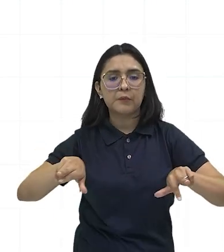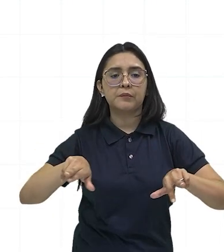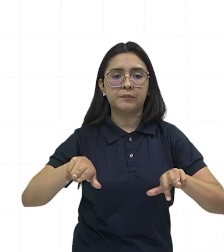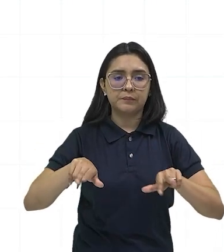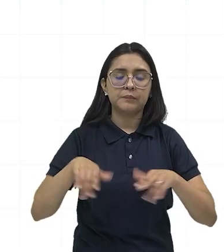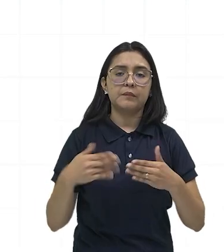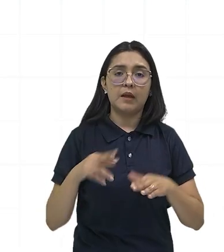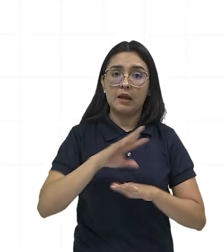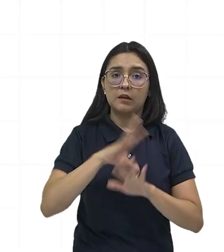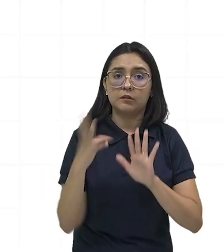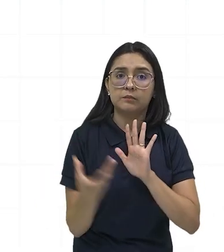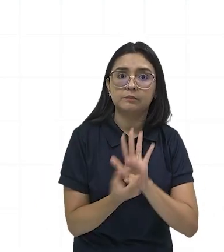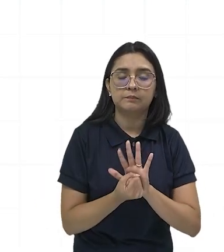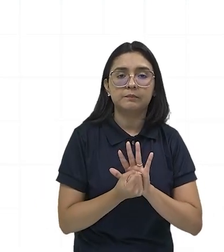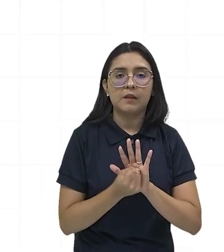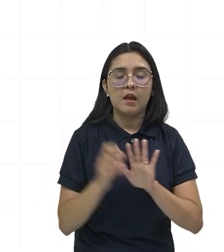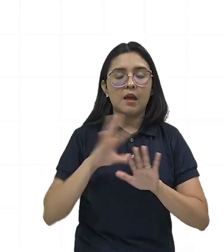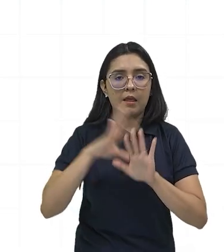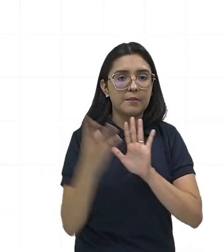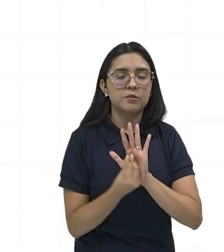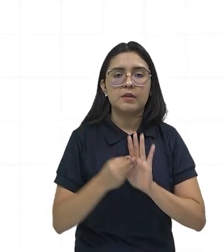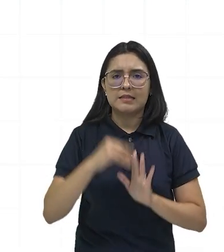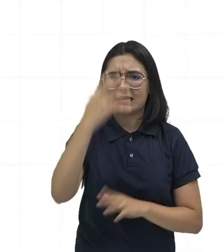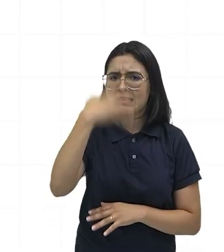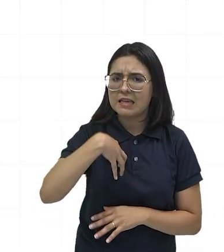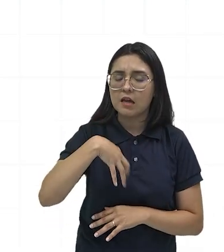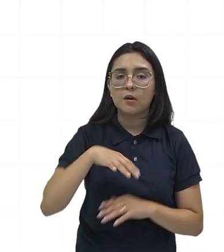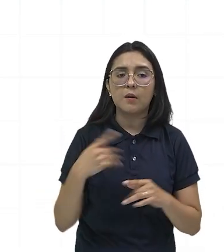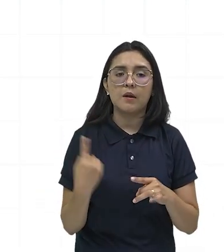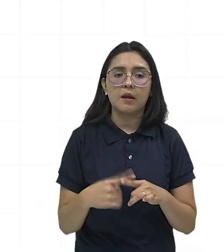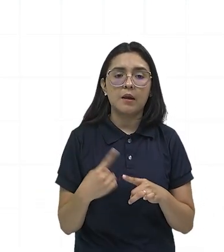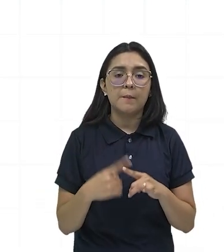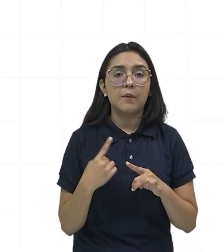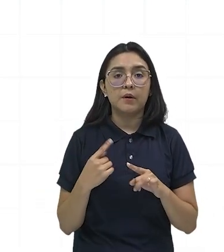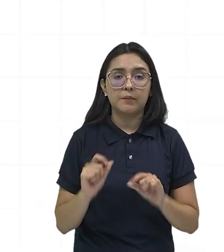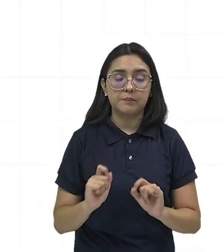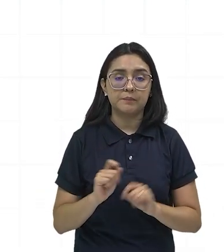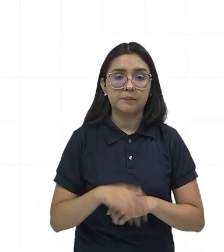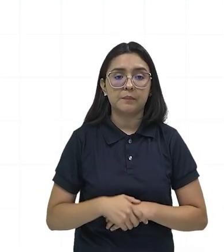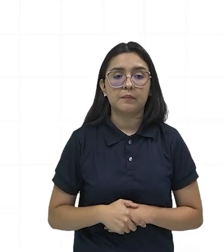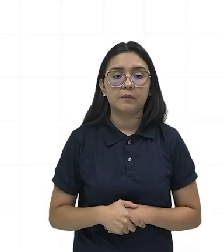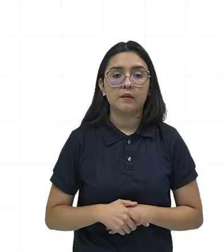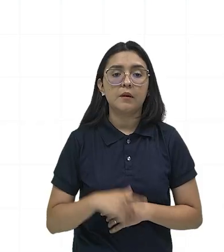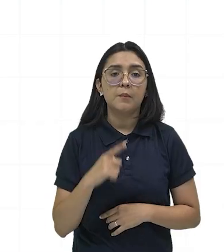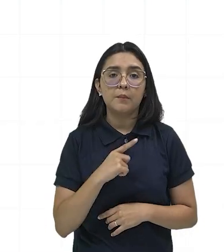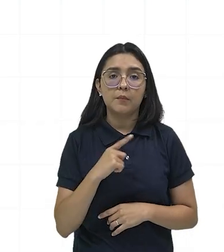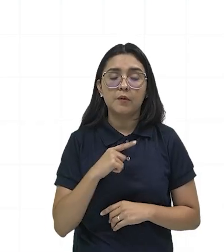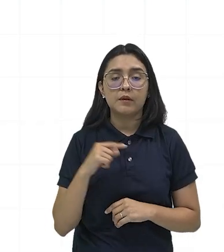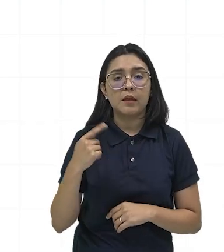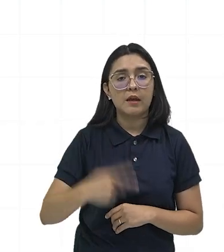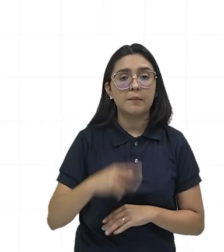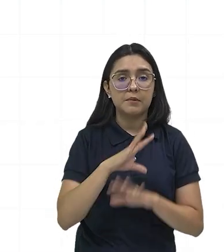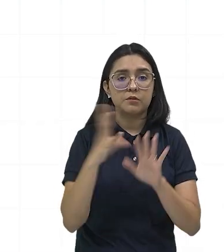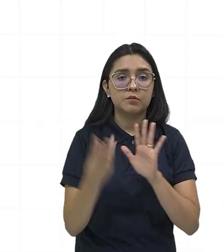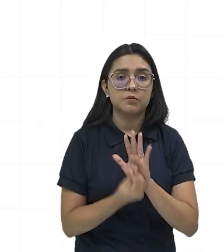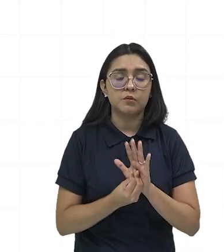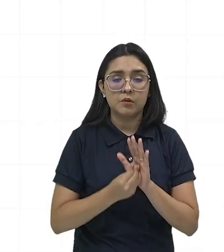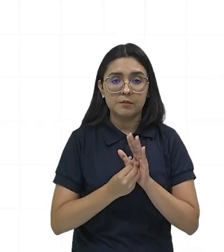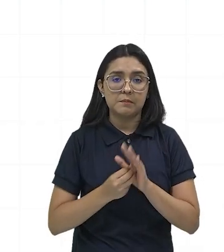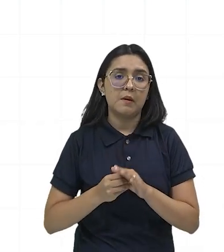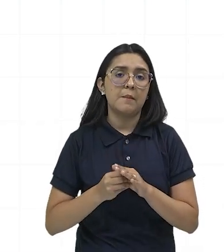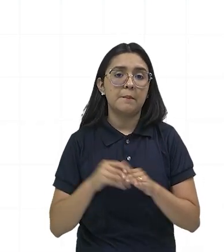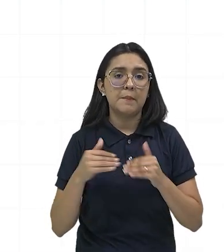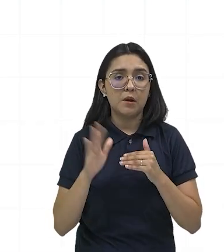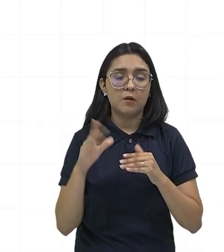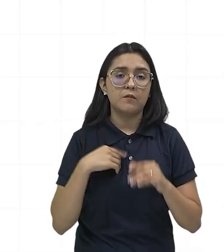na Amazônia é algo muito sério. Por que é algo muito sério? Porque nós temos a maior biodiversidade do mundo e a gente